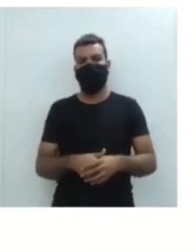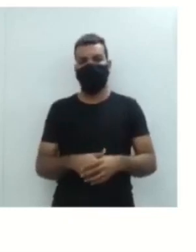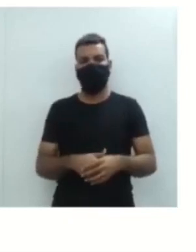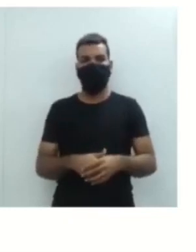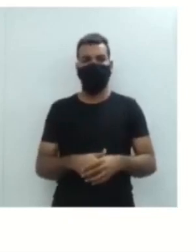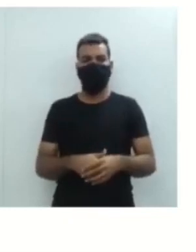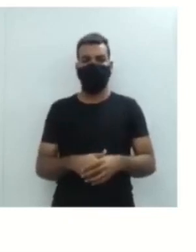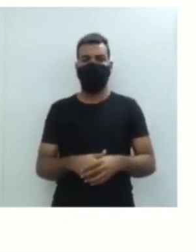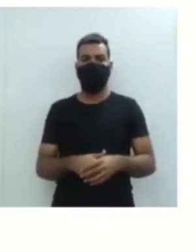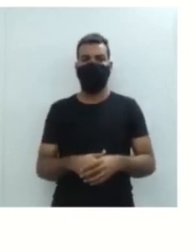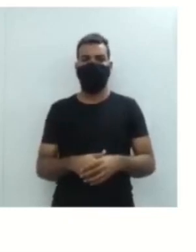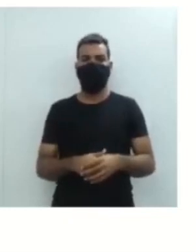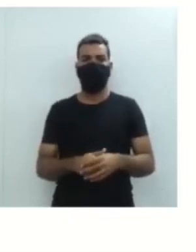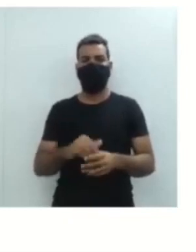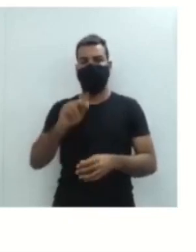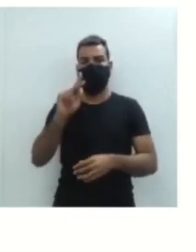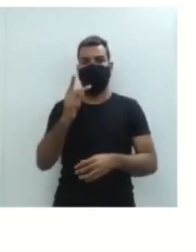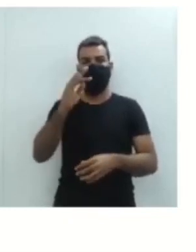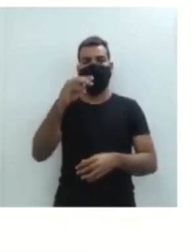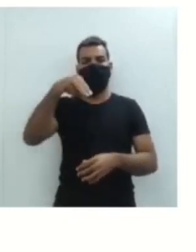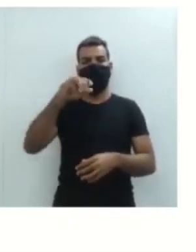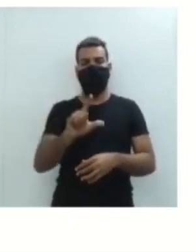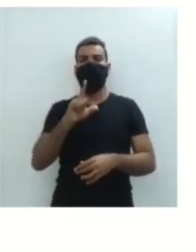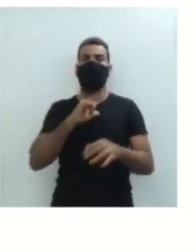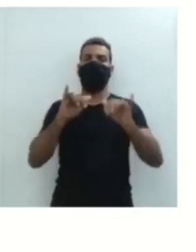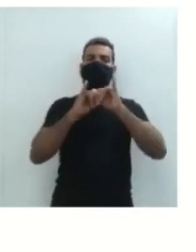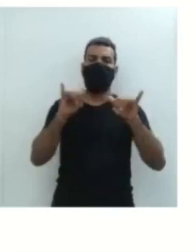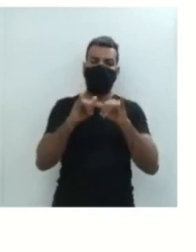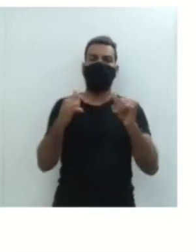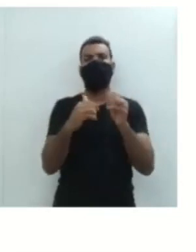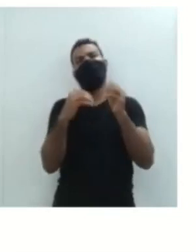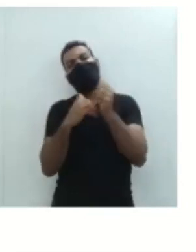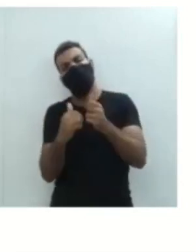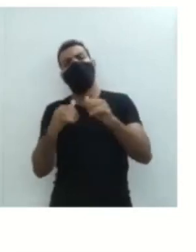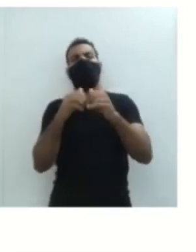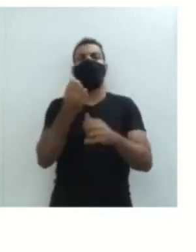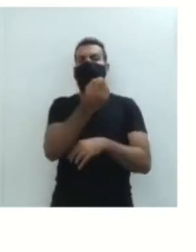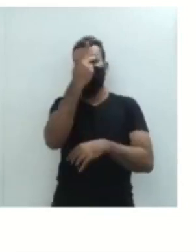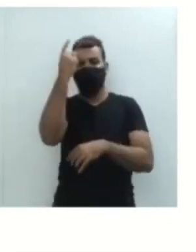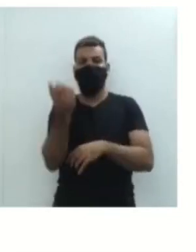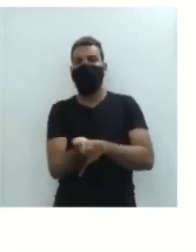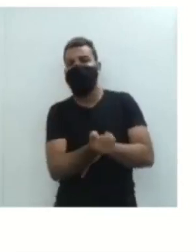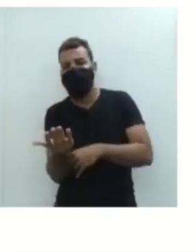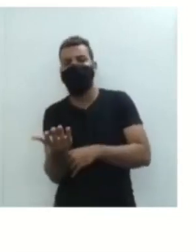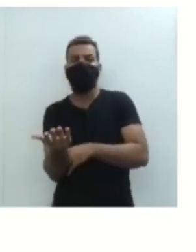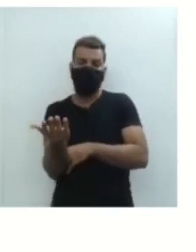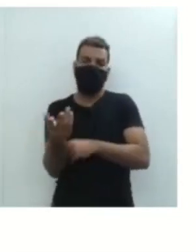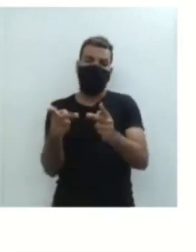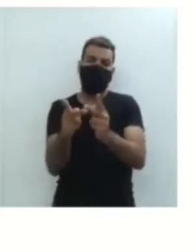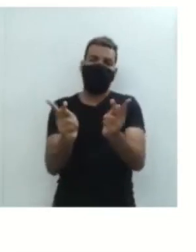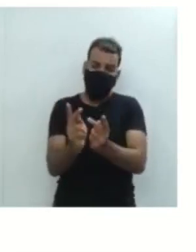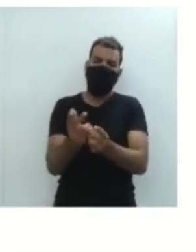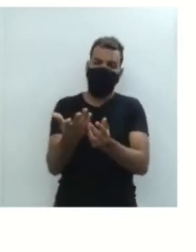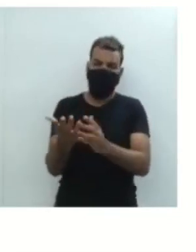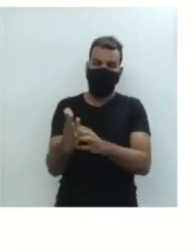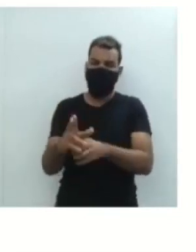do requerimento do HTML algumas informações como código o nome a quantidade de pessoas servidas do objeto prato